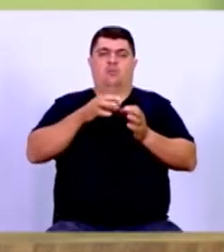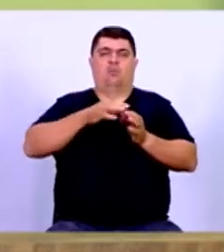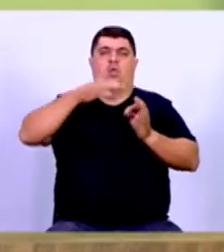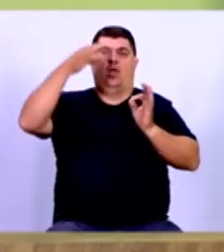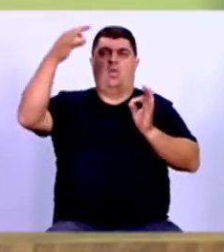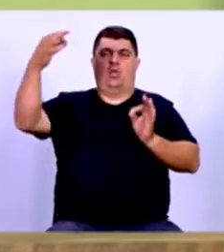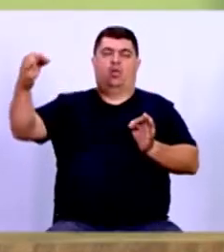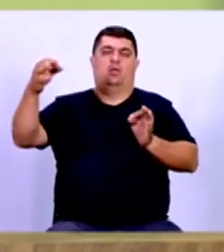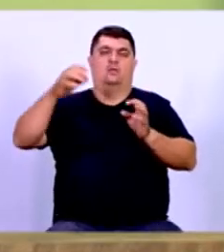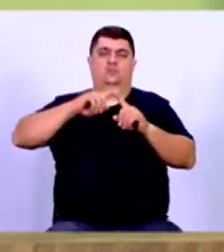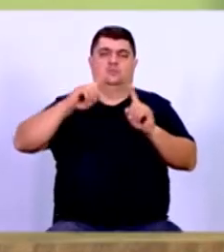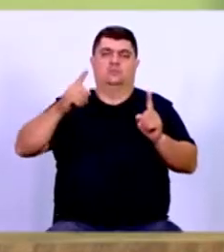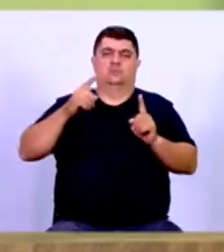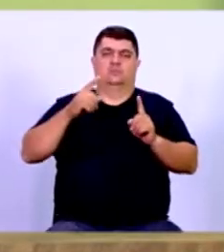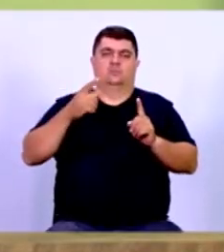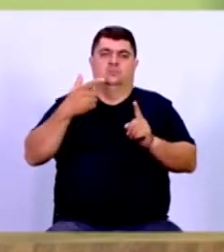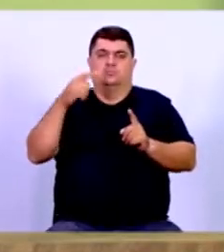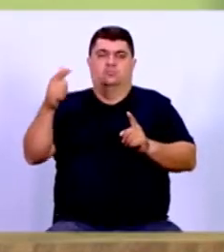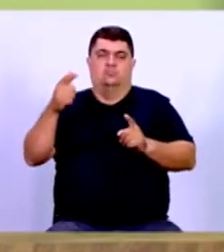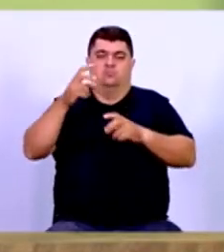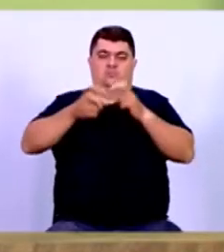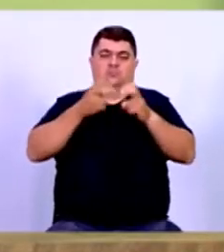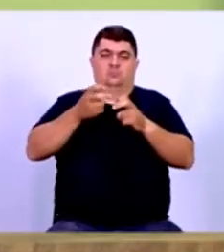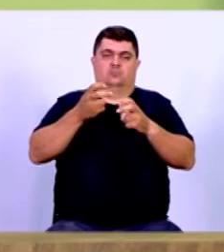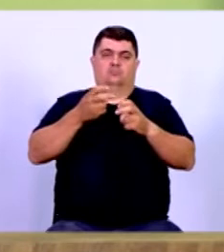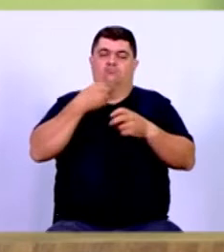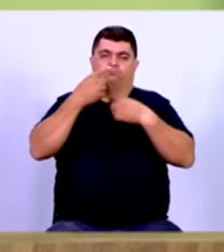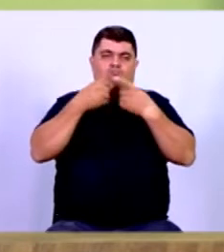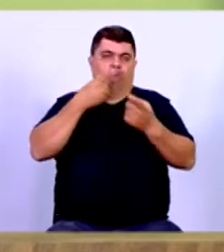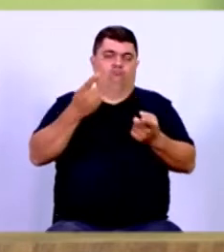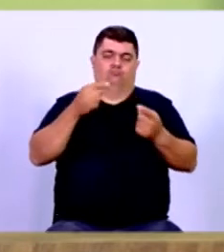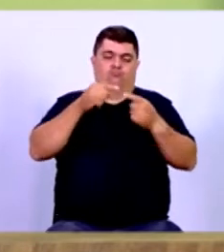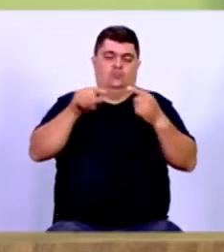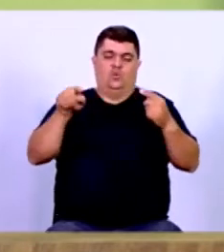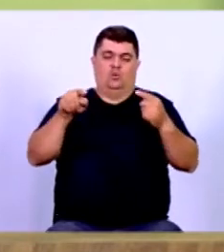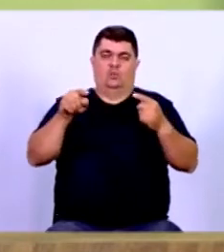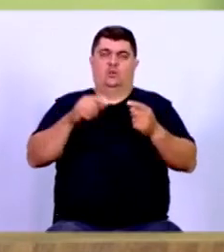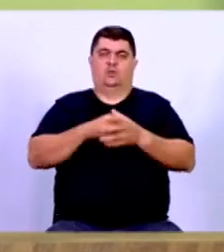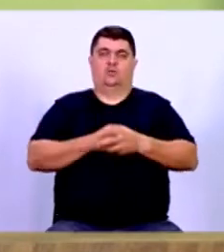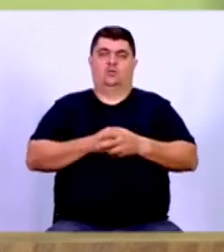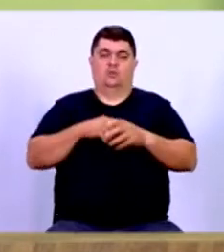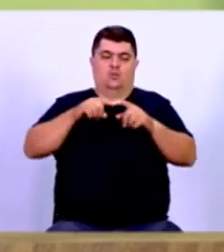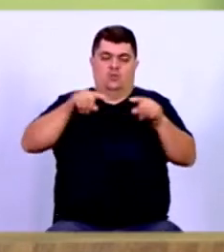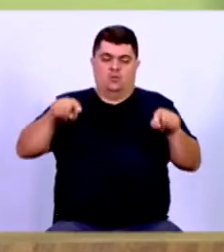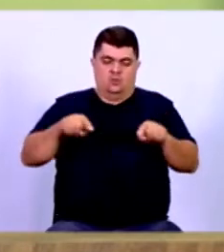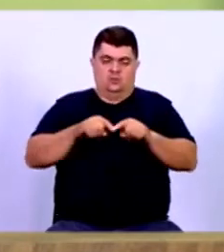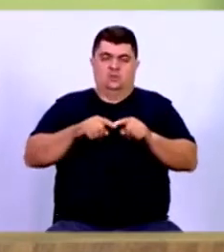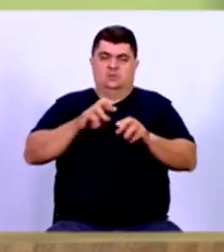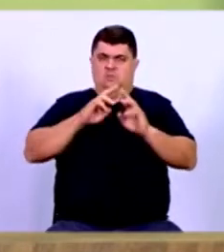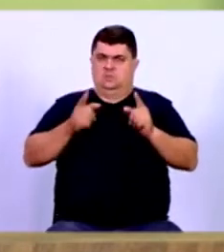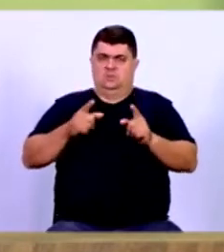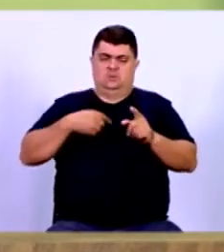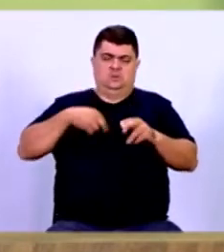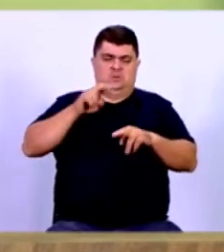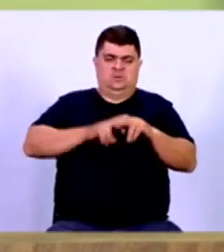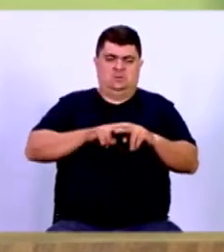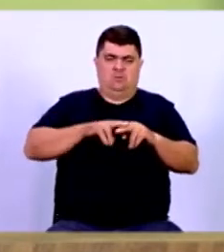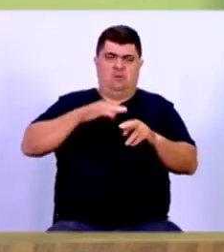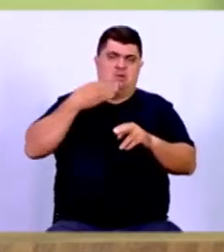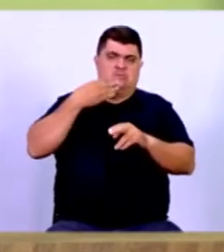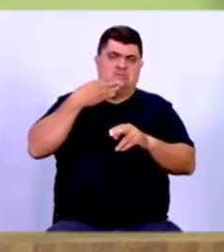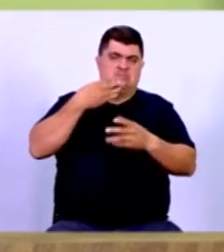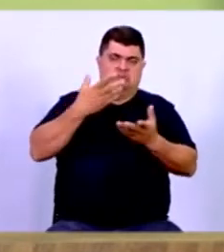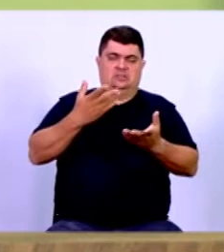área da informática, mas chega lá, não tem computador para você trabalhar. Ou então, a sala não é adequada, a cadeira é uma cadeira